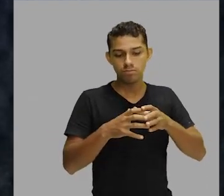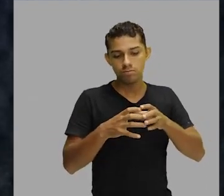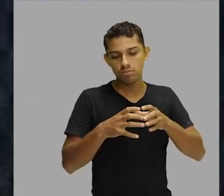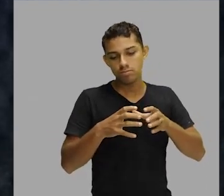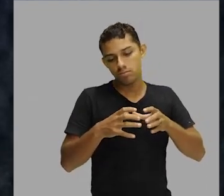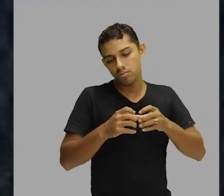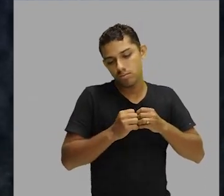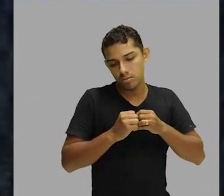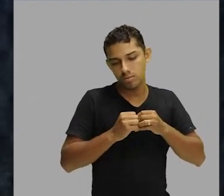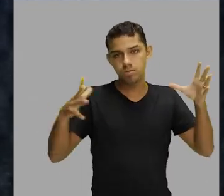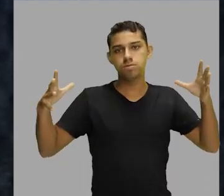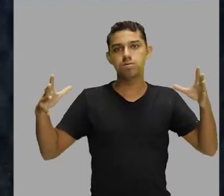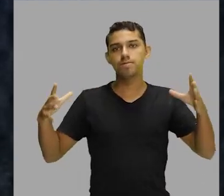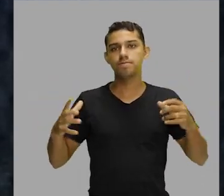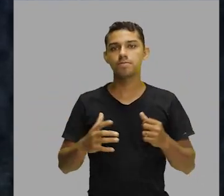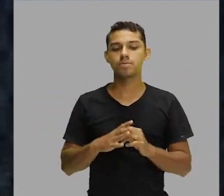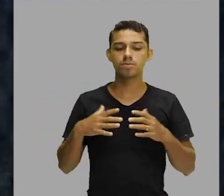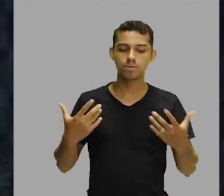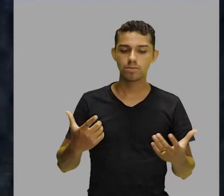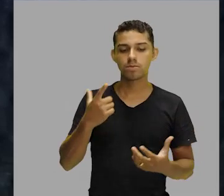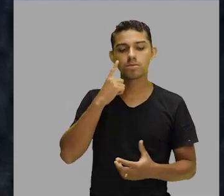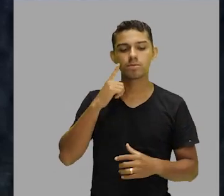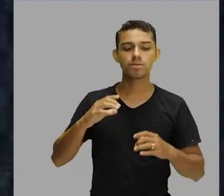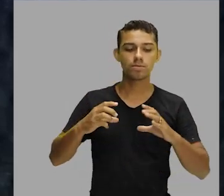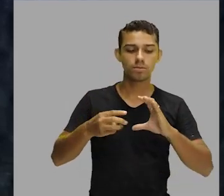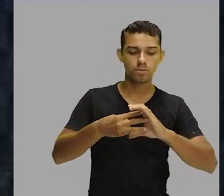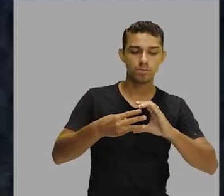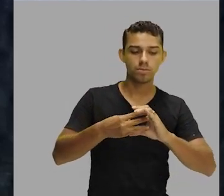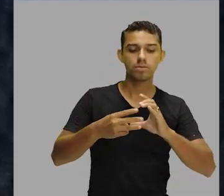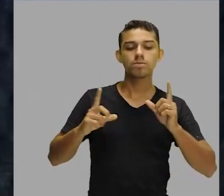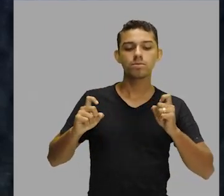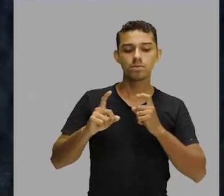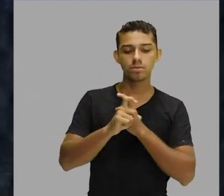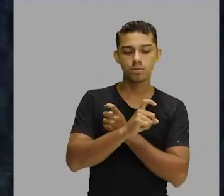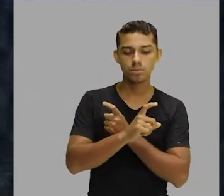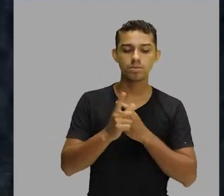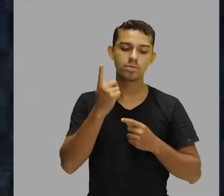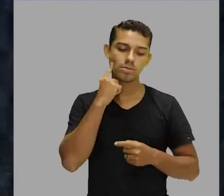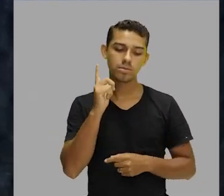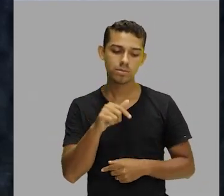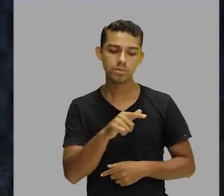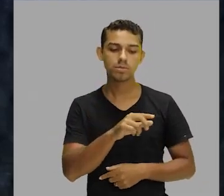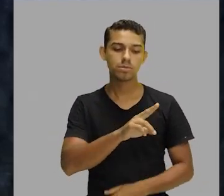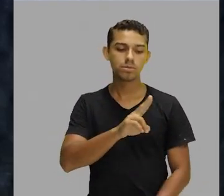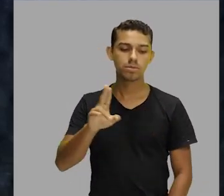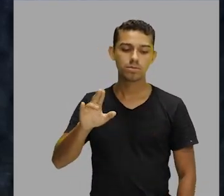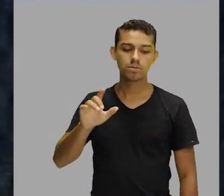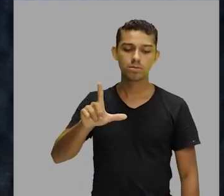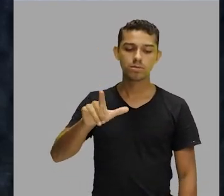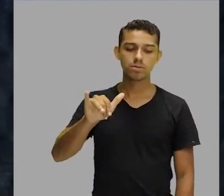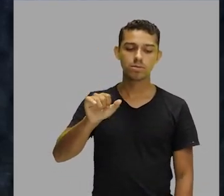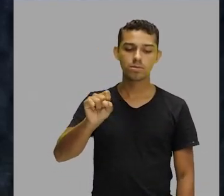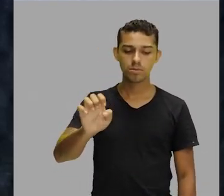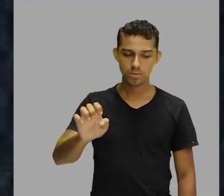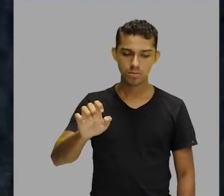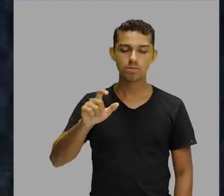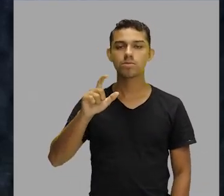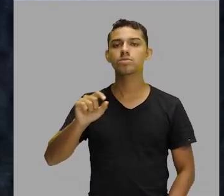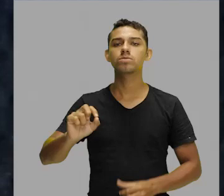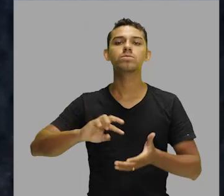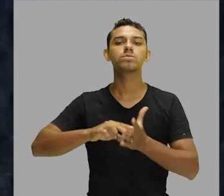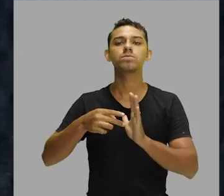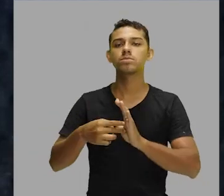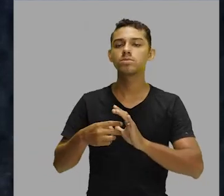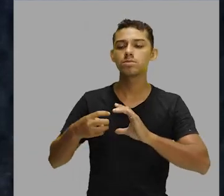dentro dela, né? No caso, a célula bacteriana. E aí ela vai sofrer o que a gente chama de lise. Lise, o que é lise